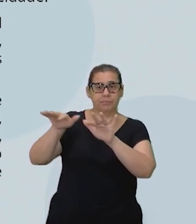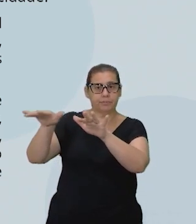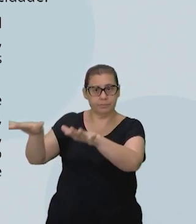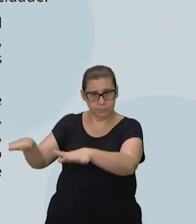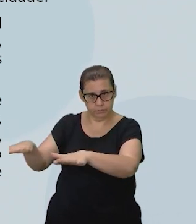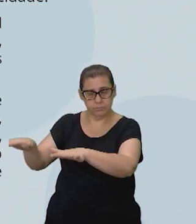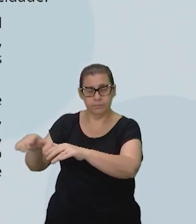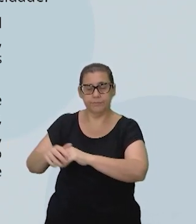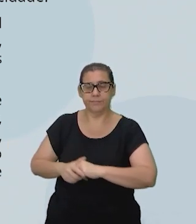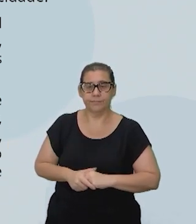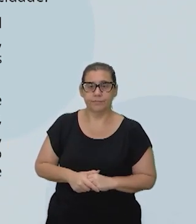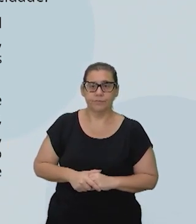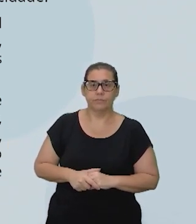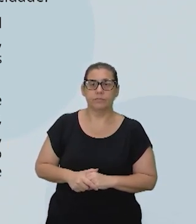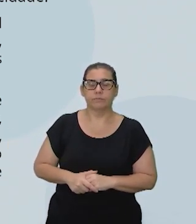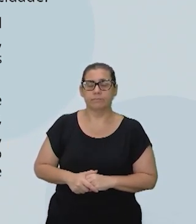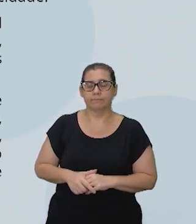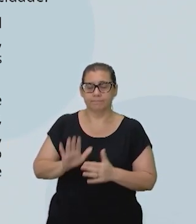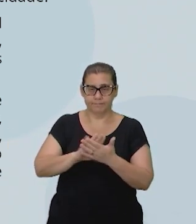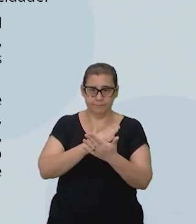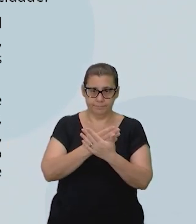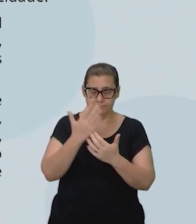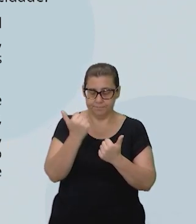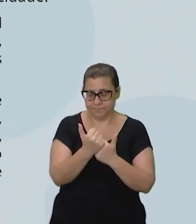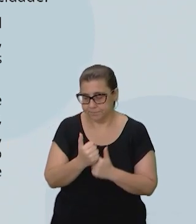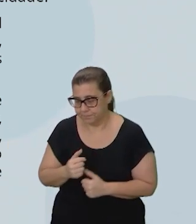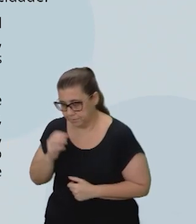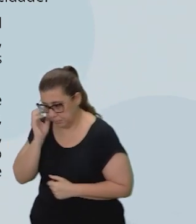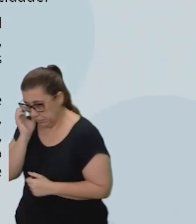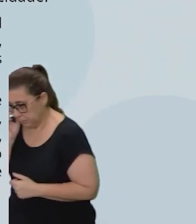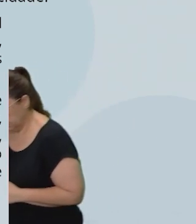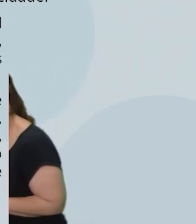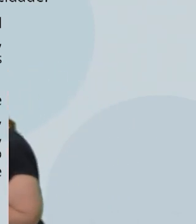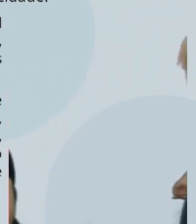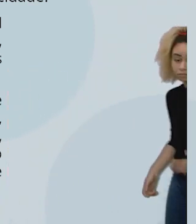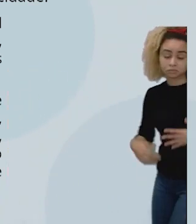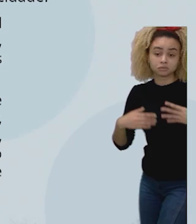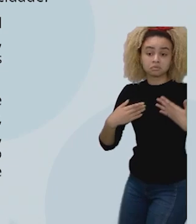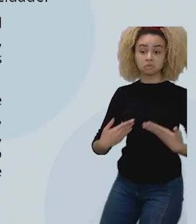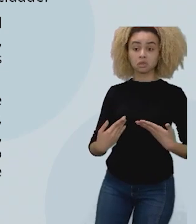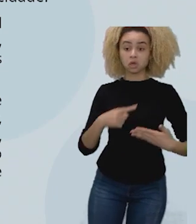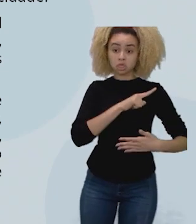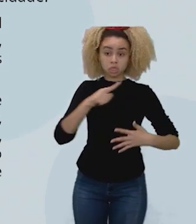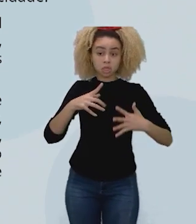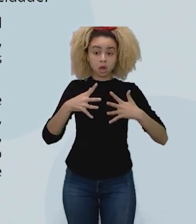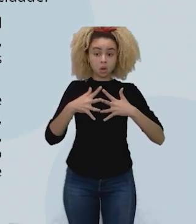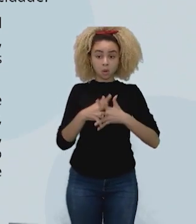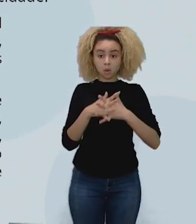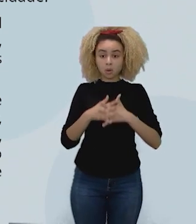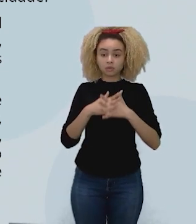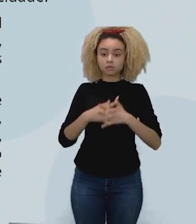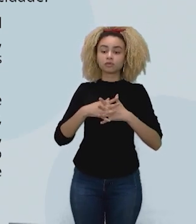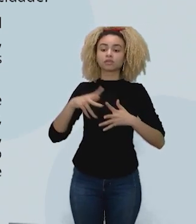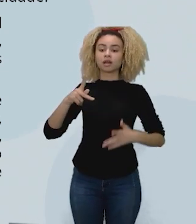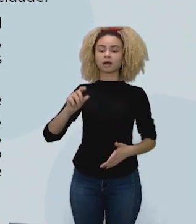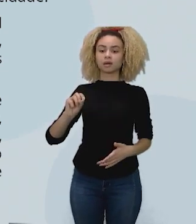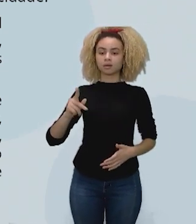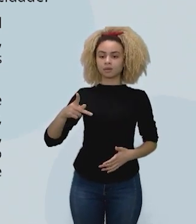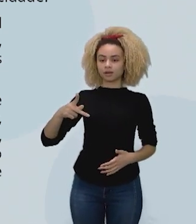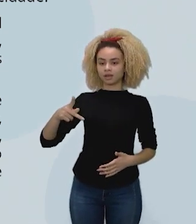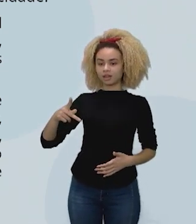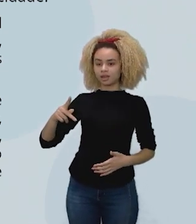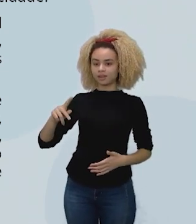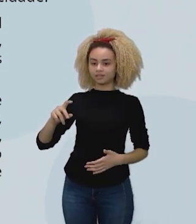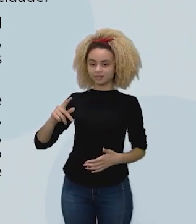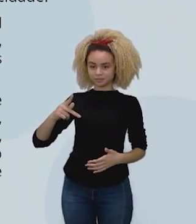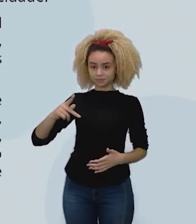de divulgação, tá certo? Então, não confundam a pop art da década de 50, a estética